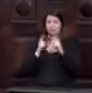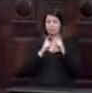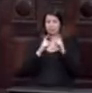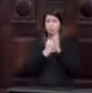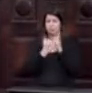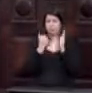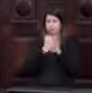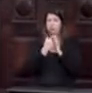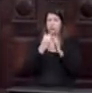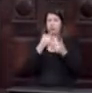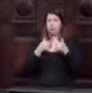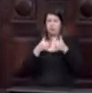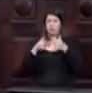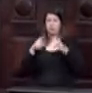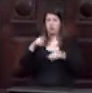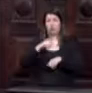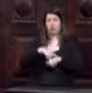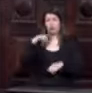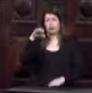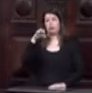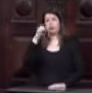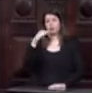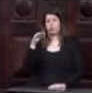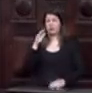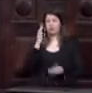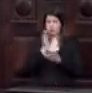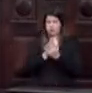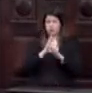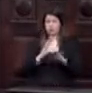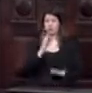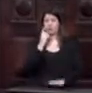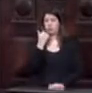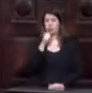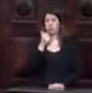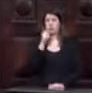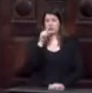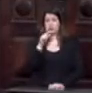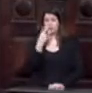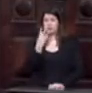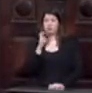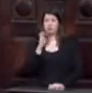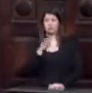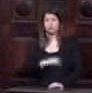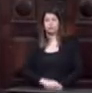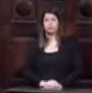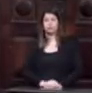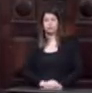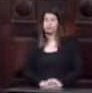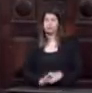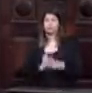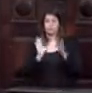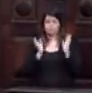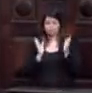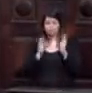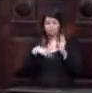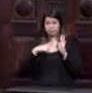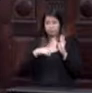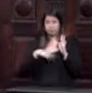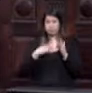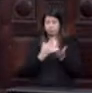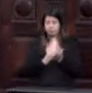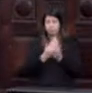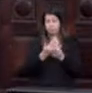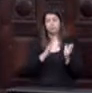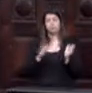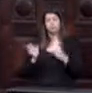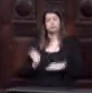às 9h30, encerrou-se às 11h45. Lida e aprovada a ata, passa-se a ordem